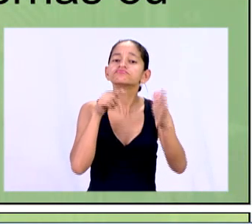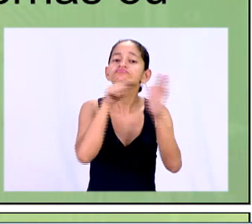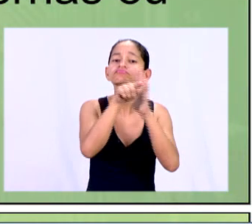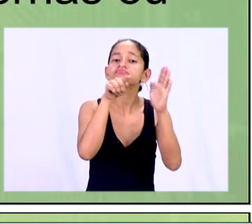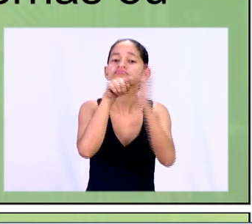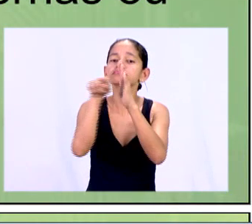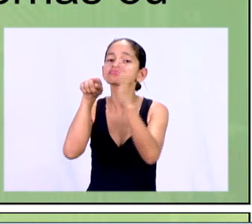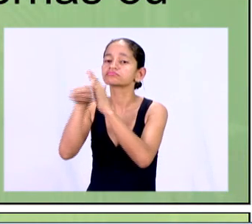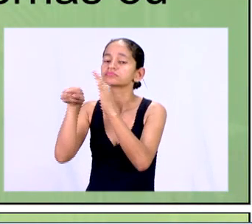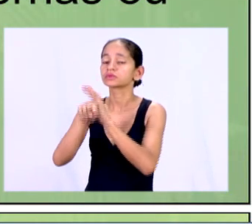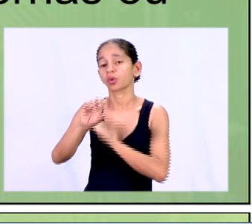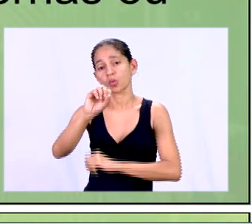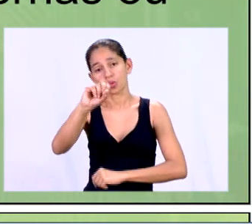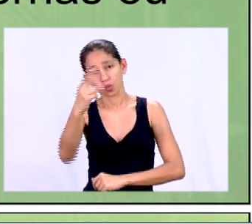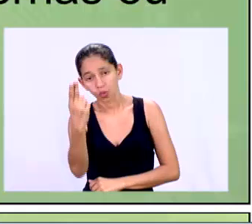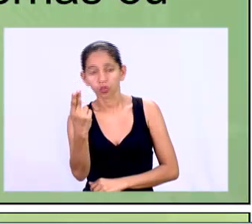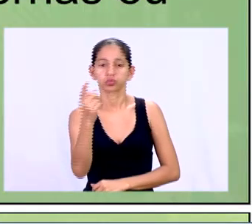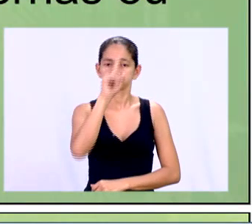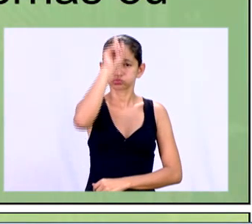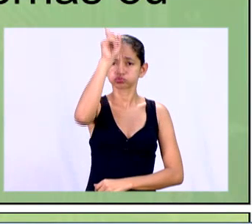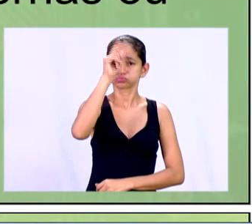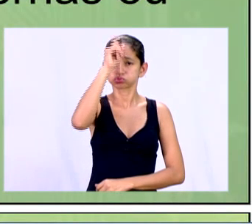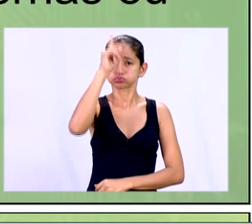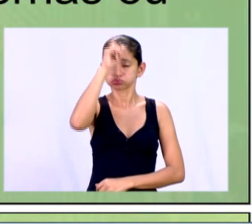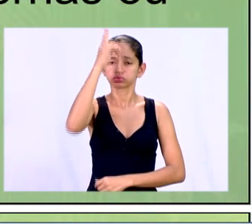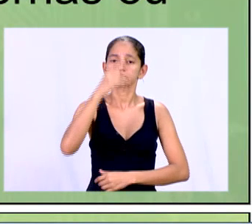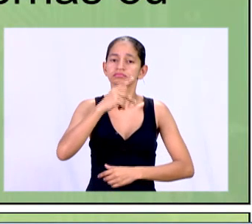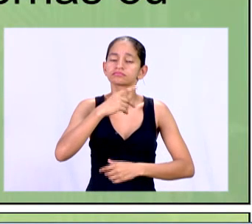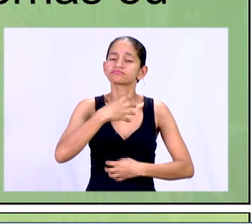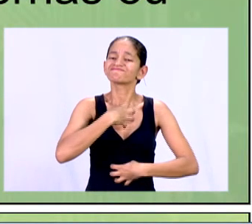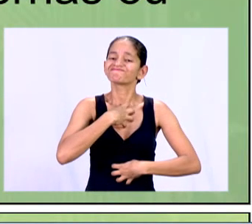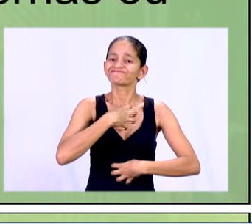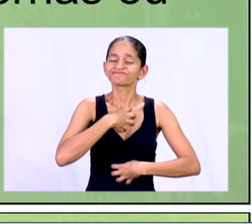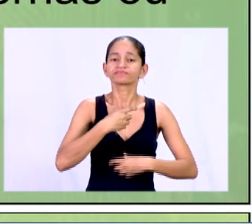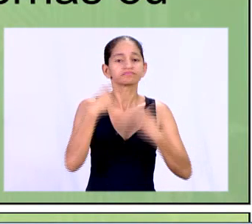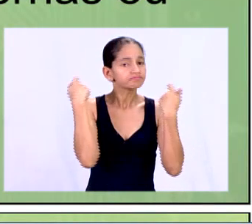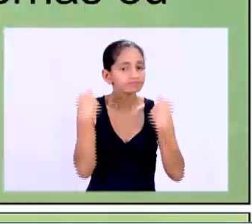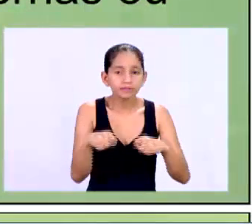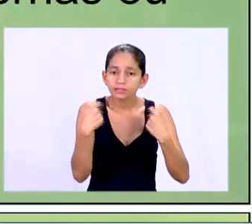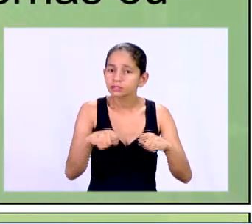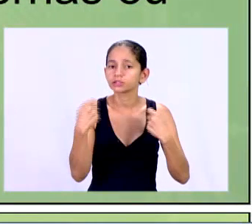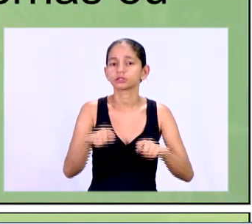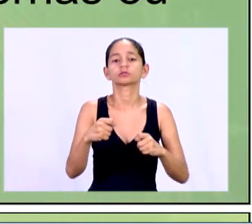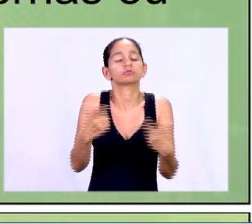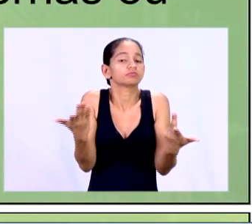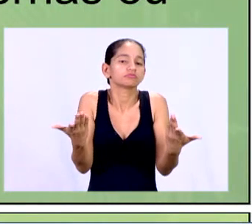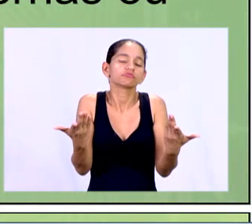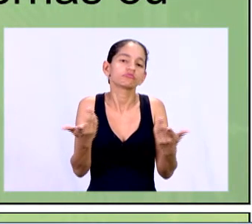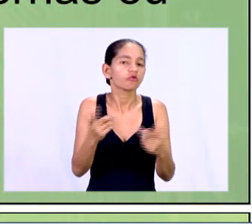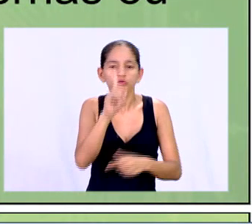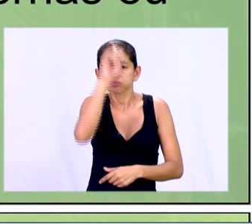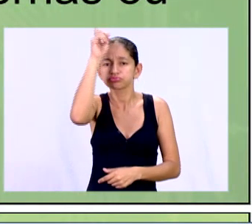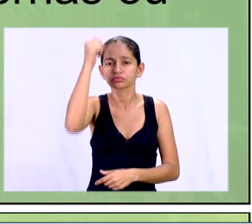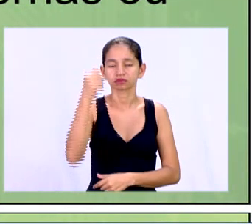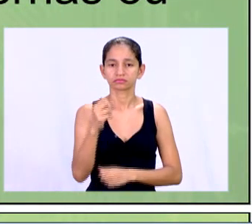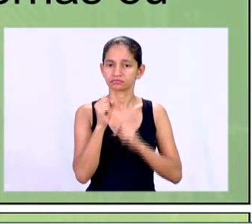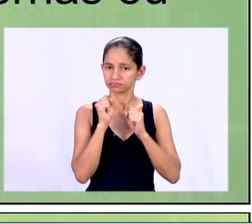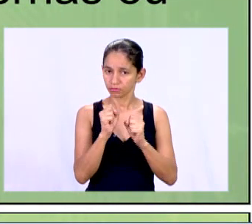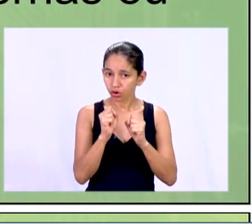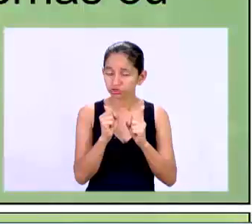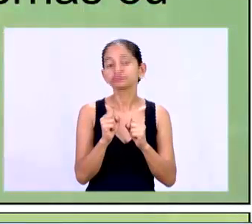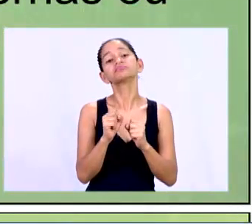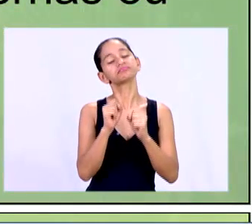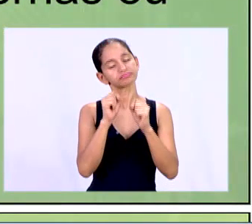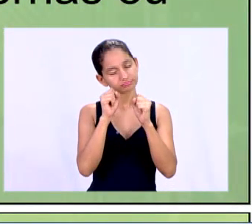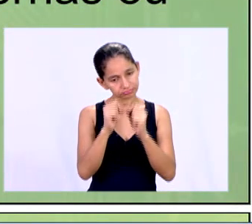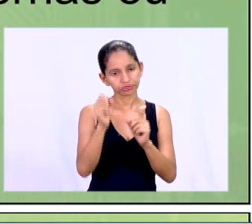Fazer novas afirmações a partir de suas necessidades e de suas convicções. Isso na